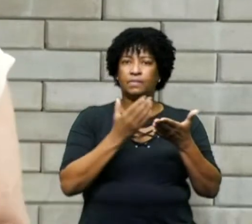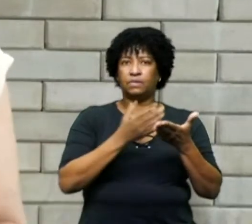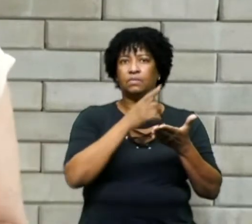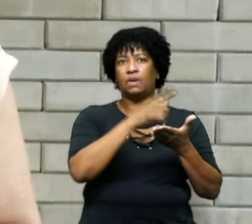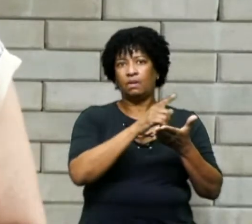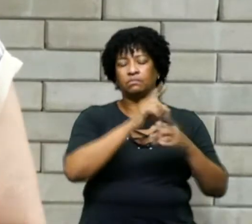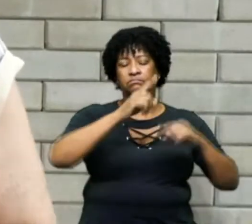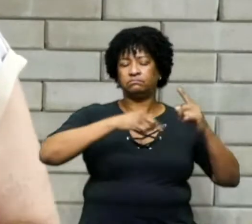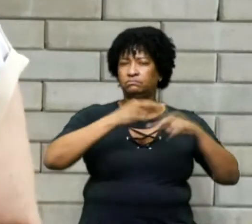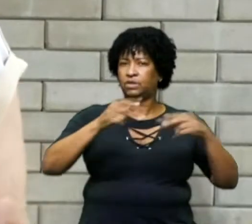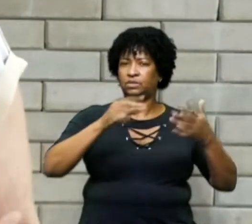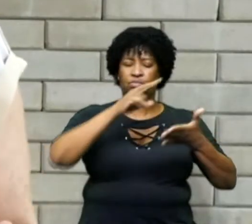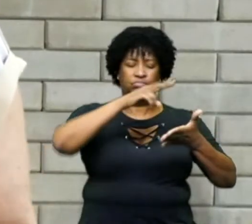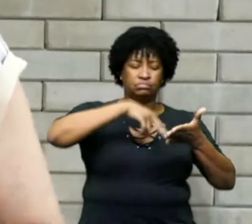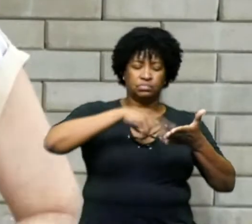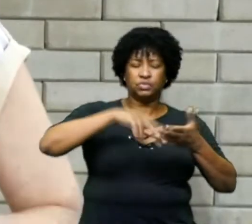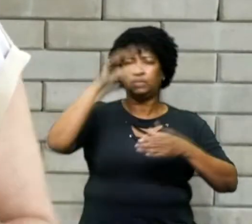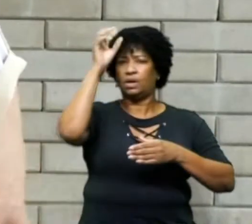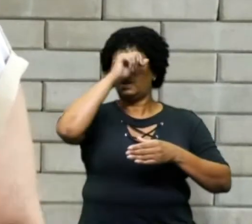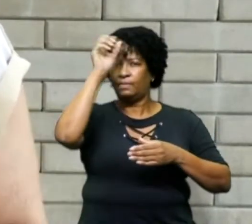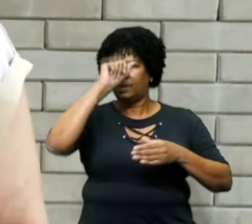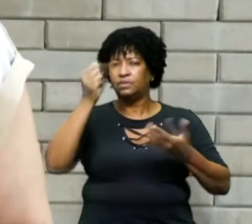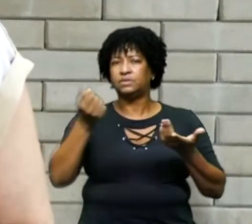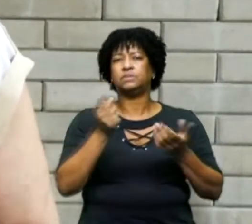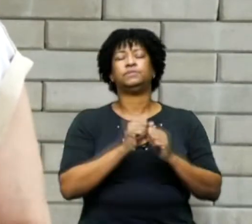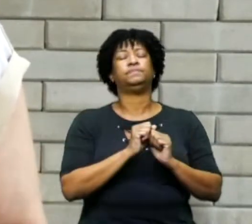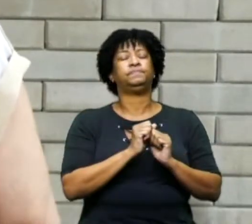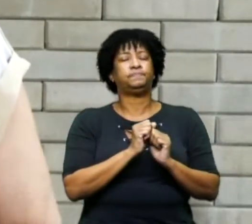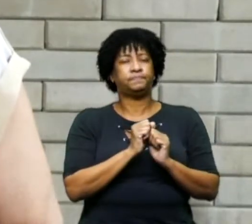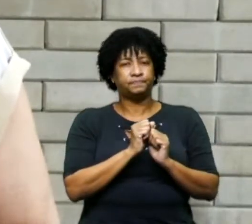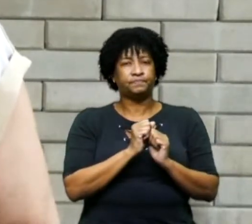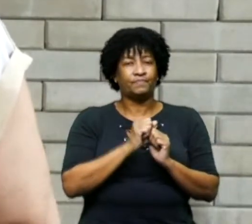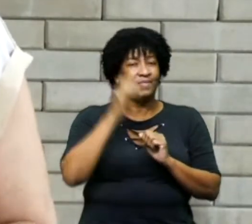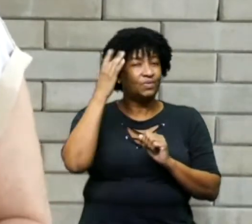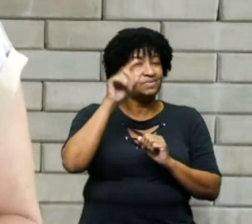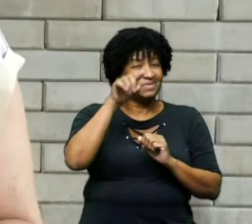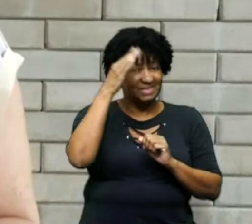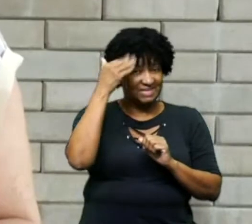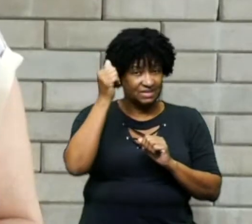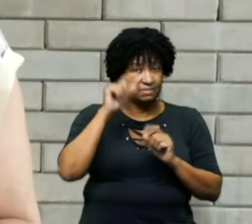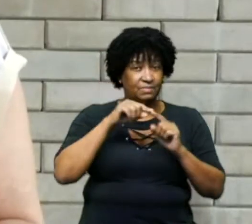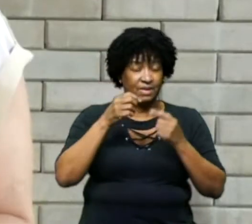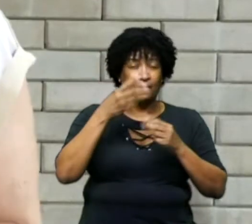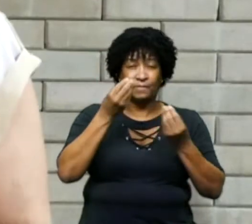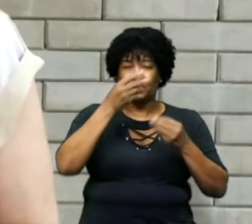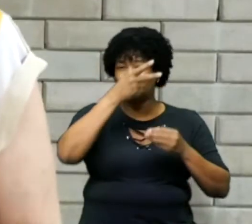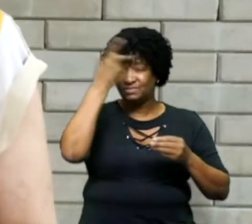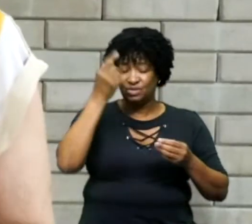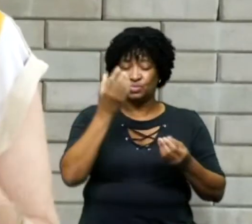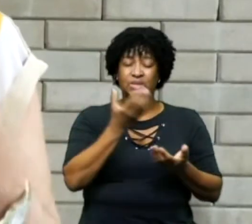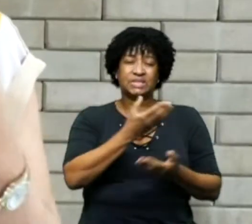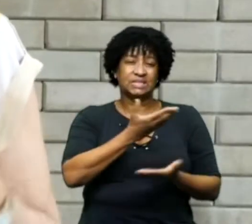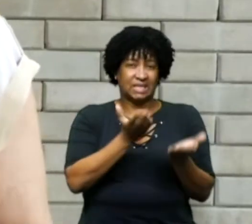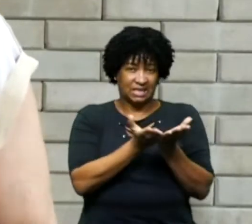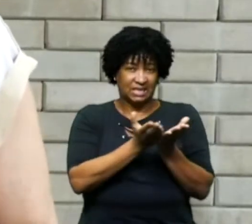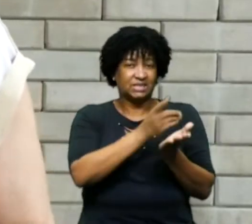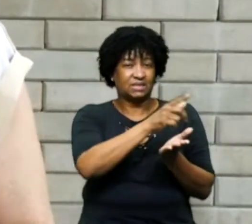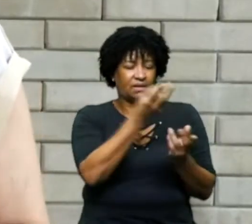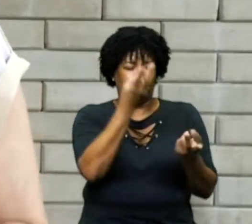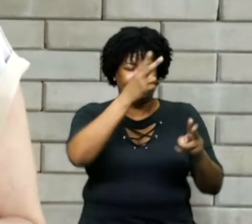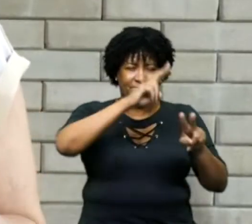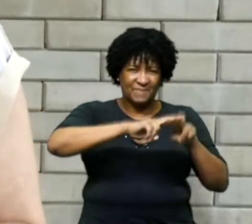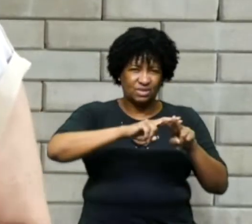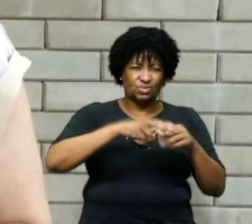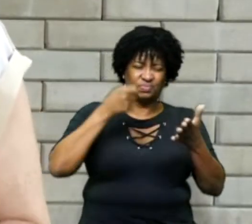a Bíblia enquanto instrumento de leitura instrumento de aprendizado identificação E Deus não sei se você sabe mas muitos cristãos